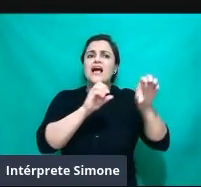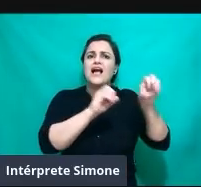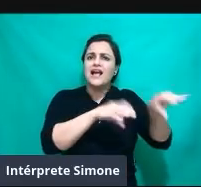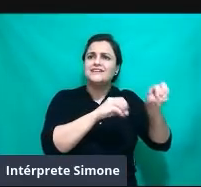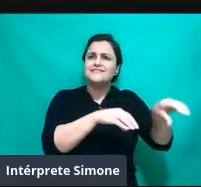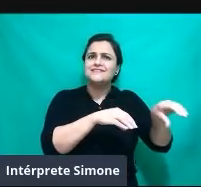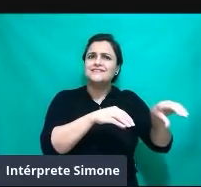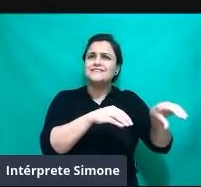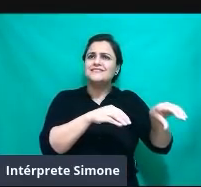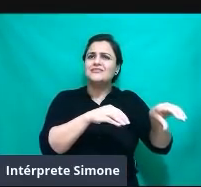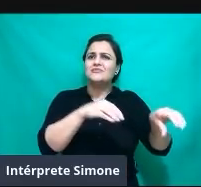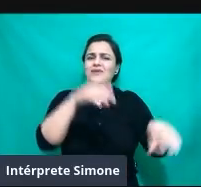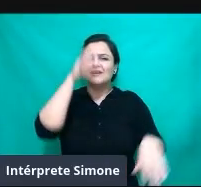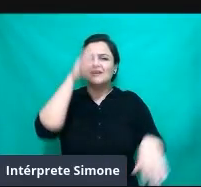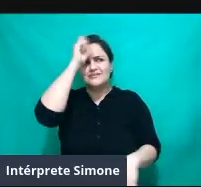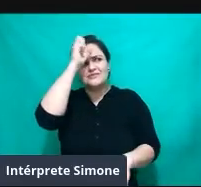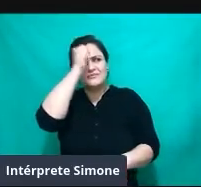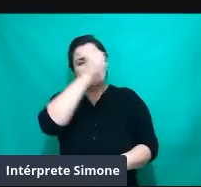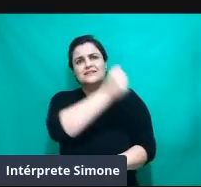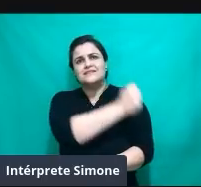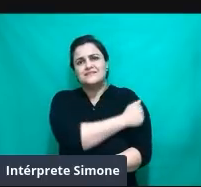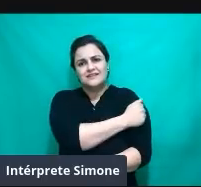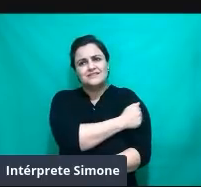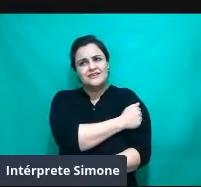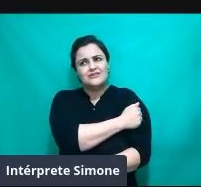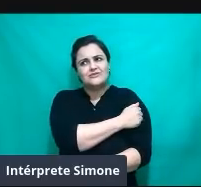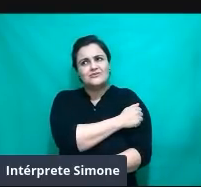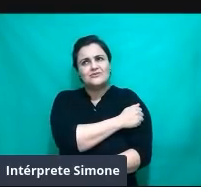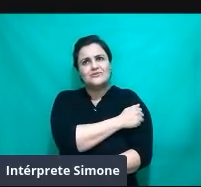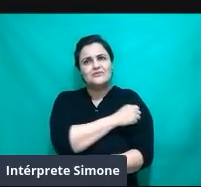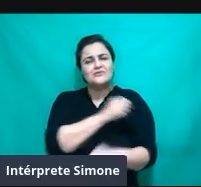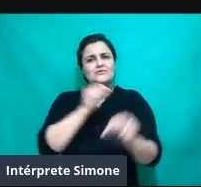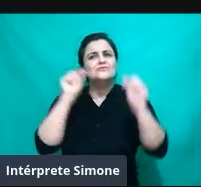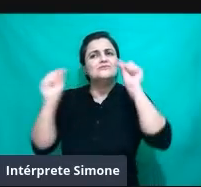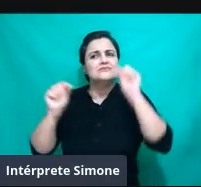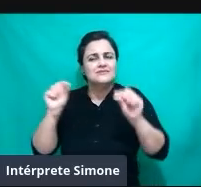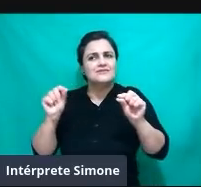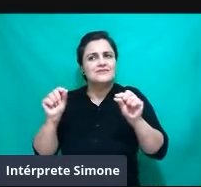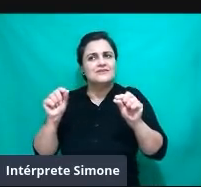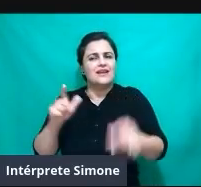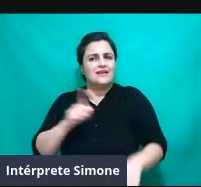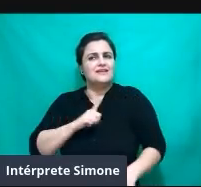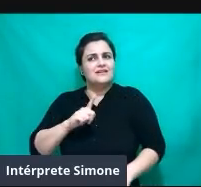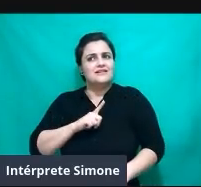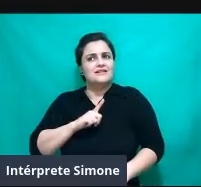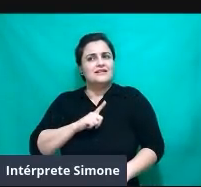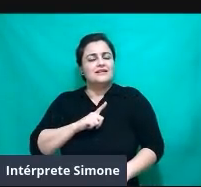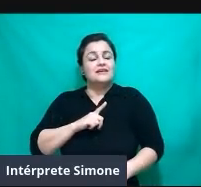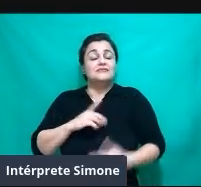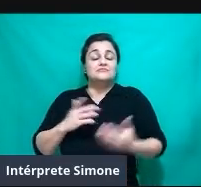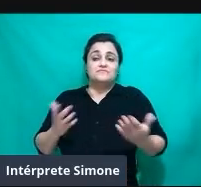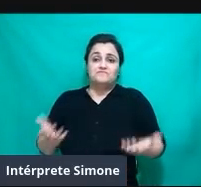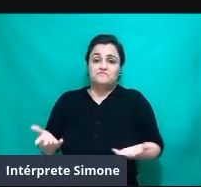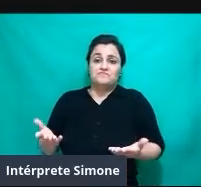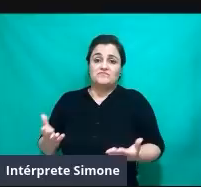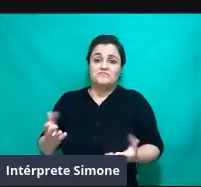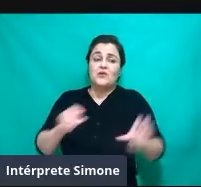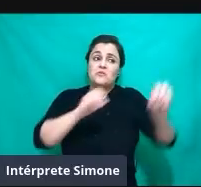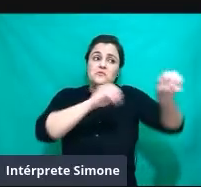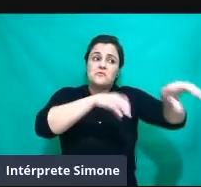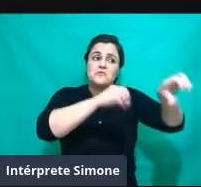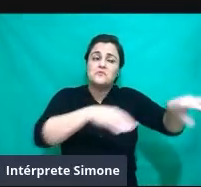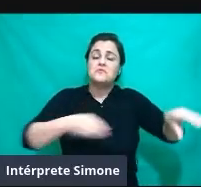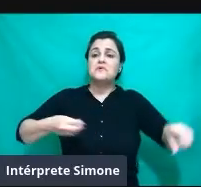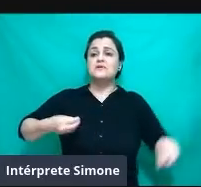pandemia? Então, a gente tem que refletir sobre isso. Bom, o ensino presencial aí, acho